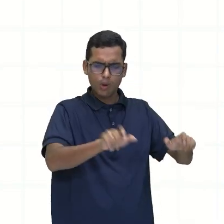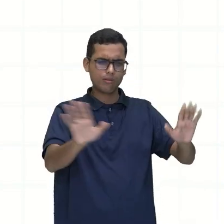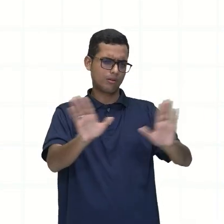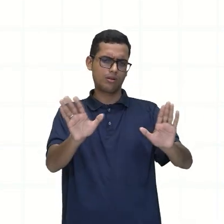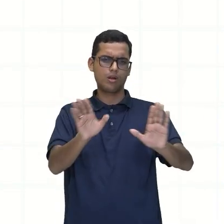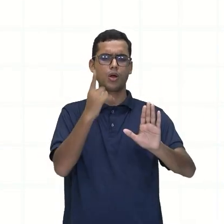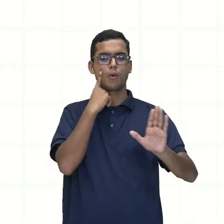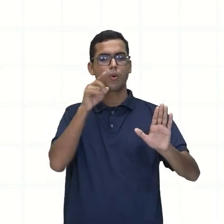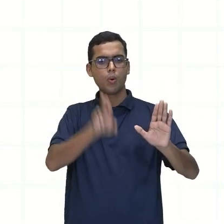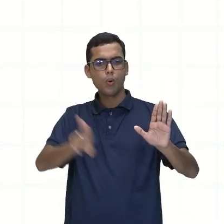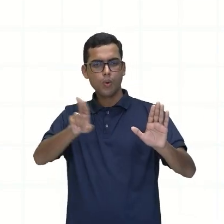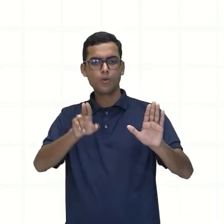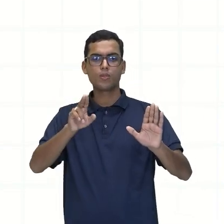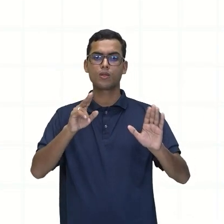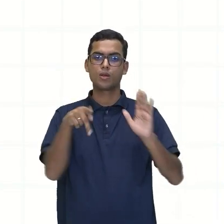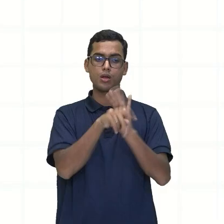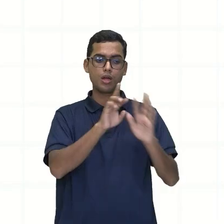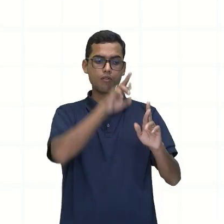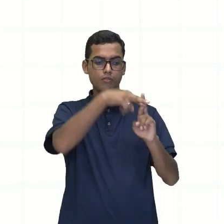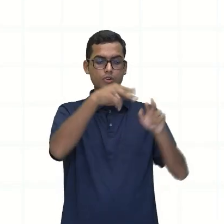it. Ok?